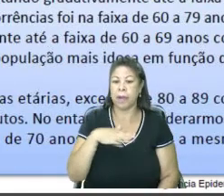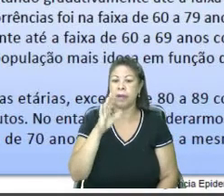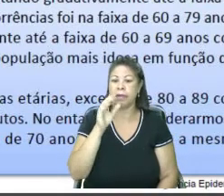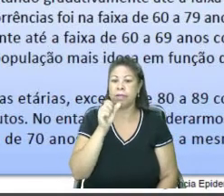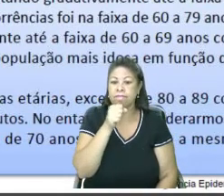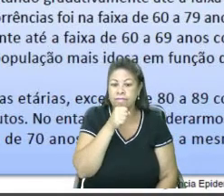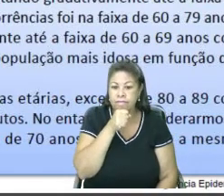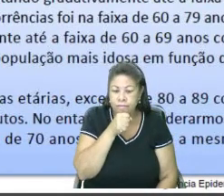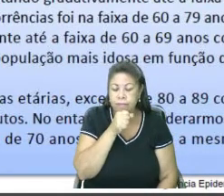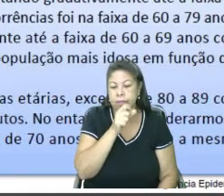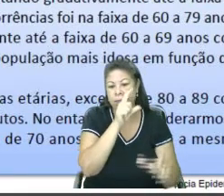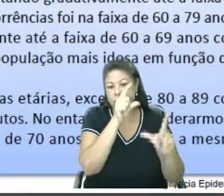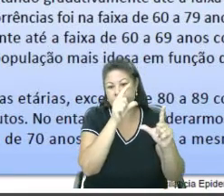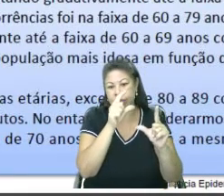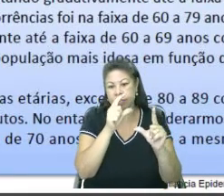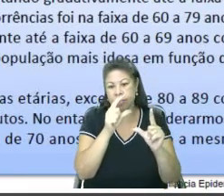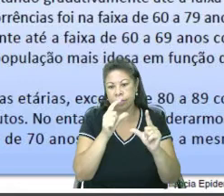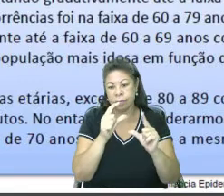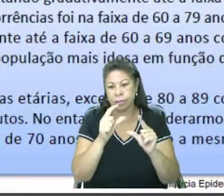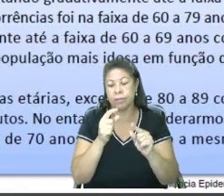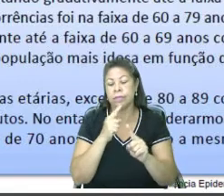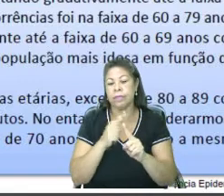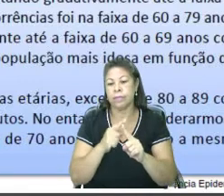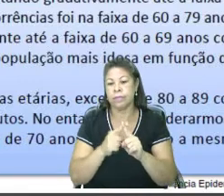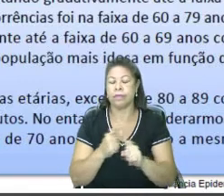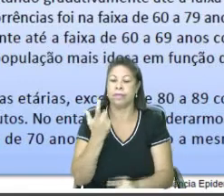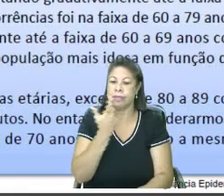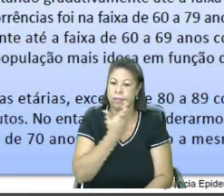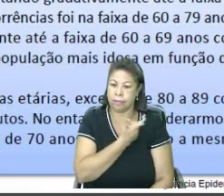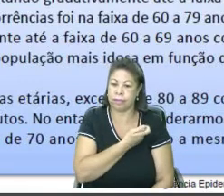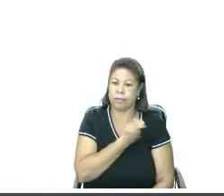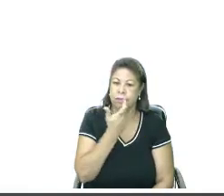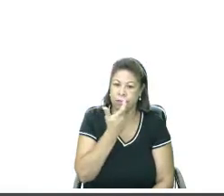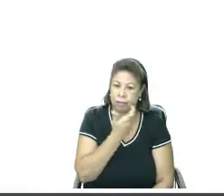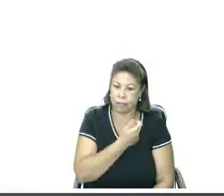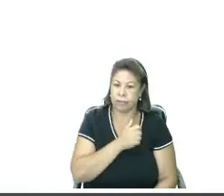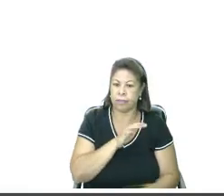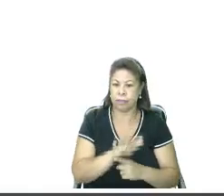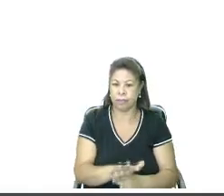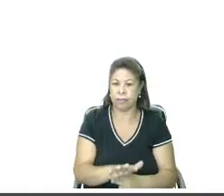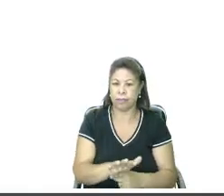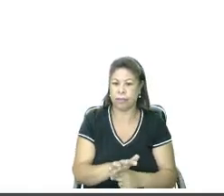né? À medida que a população foi sendo vacinada.